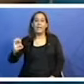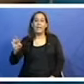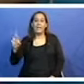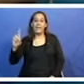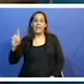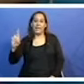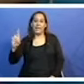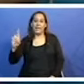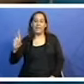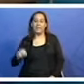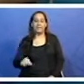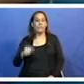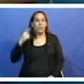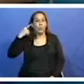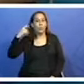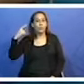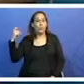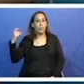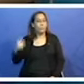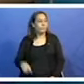Terminou tudo com o mesmo sonzinho, ó.